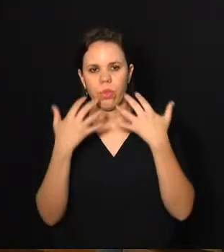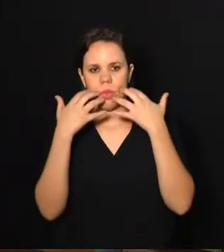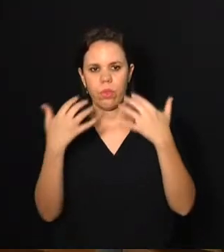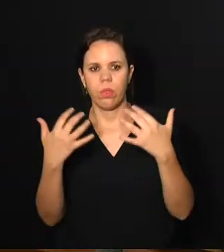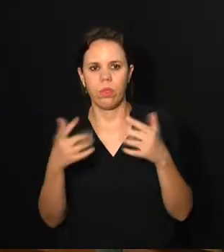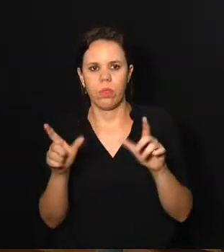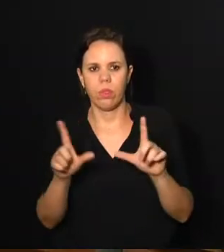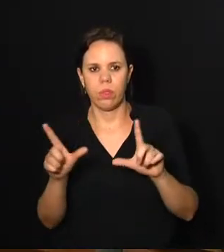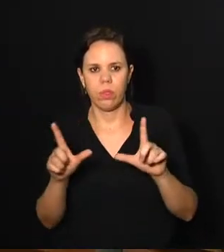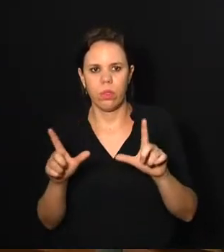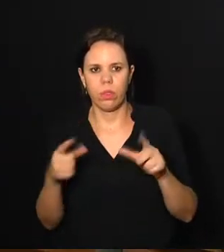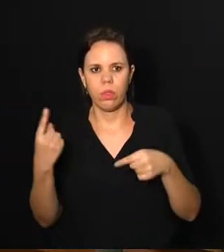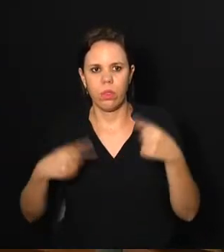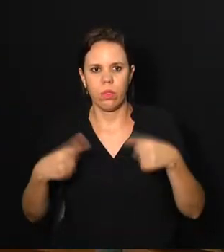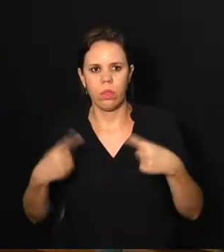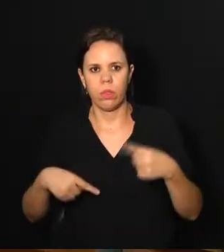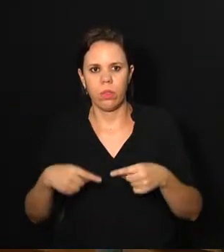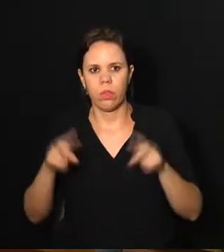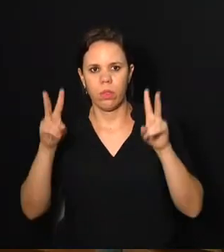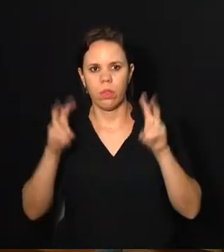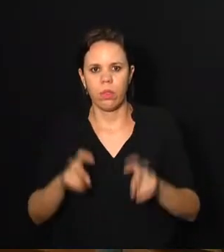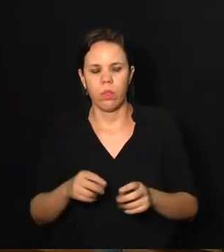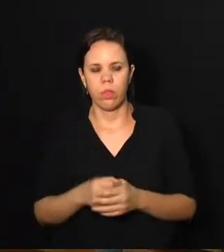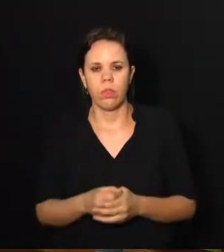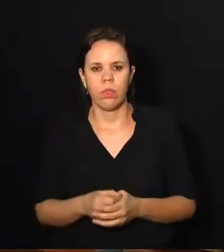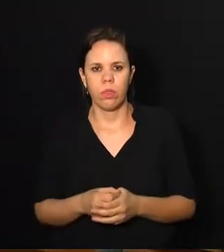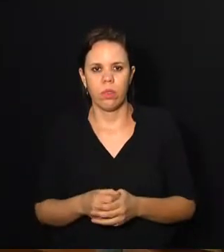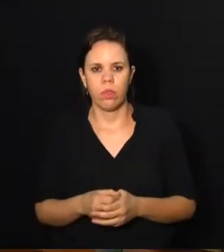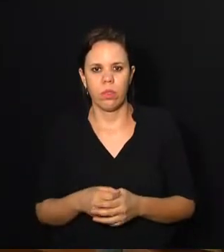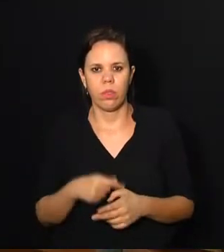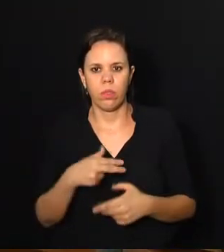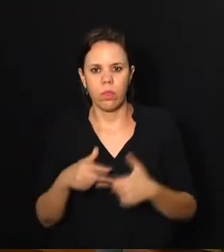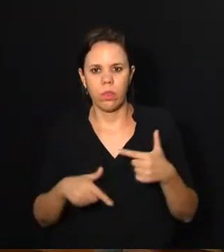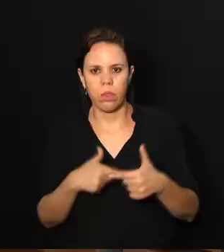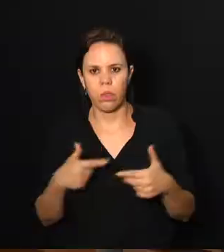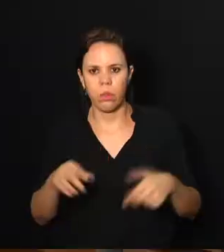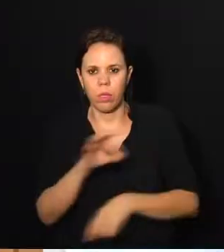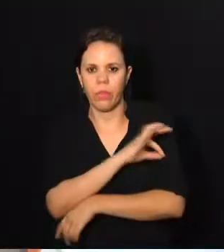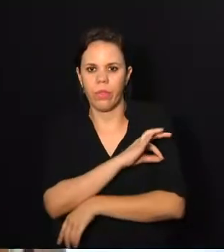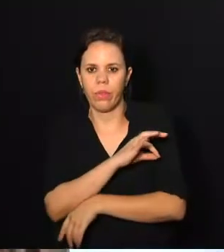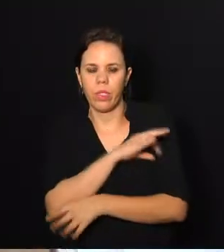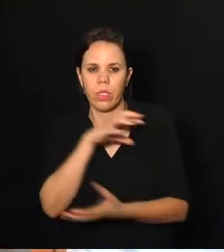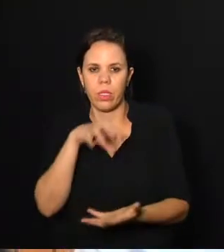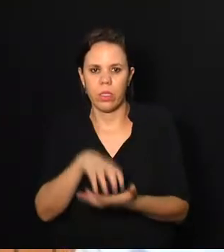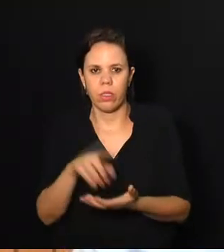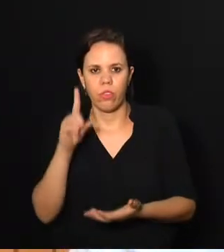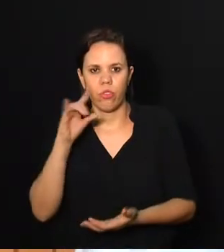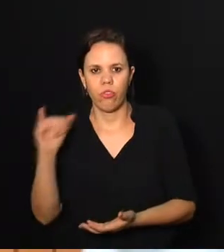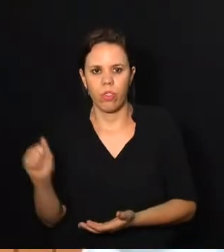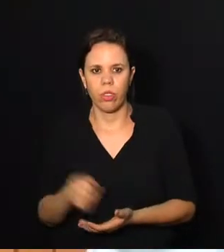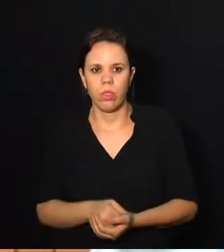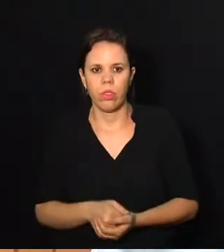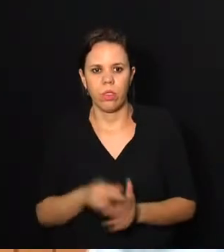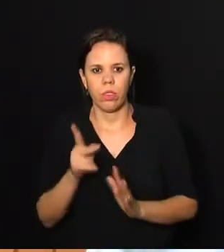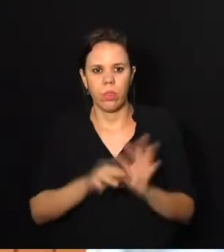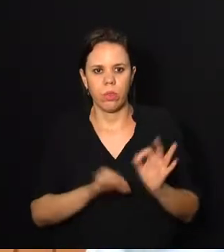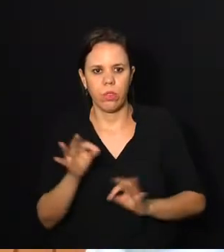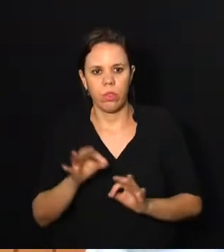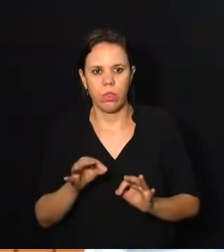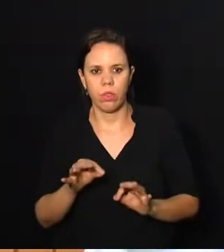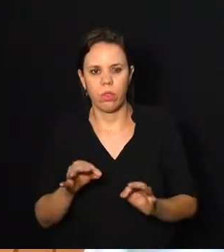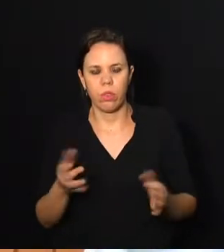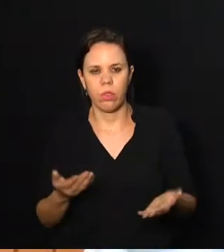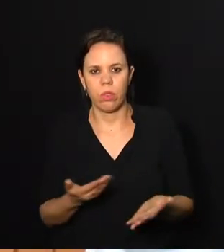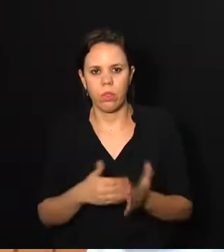esse debate sobre esse equipamento público, que a prefeitura chama de centro-dia, mas o nosso projeto a gente colocou como